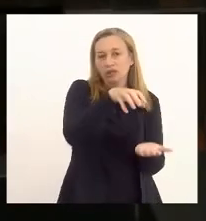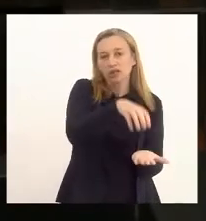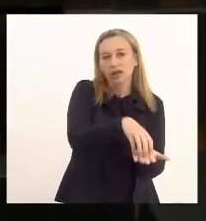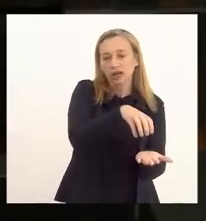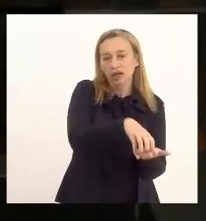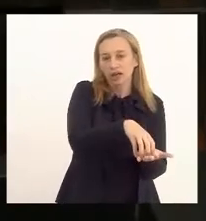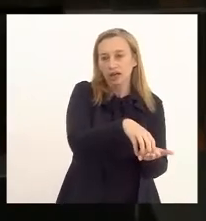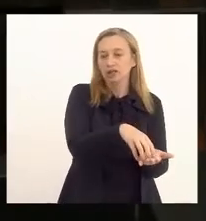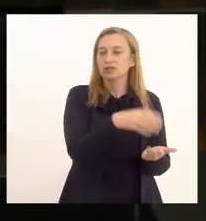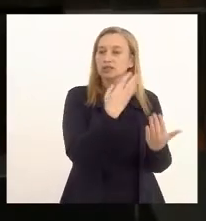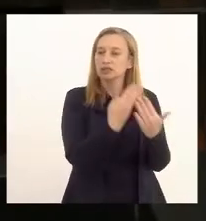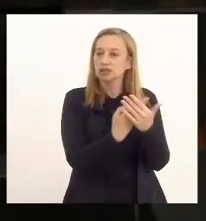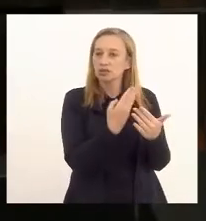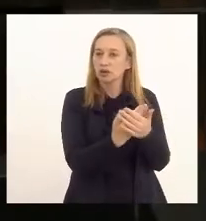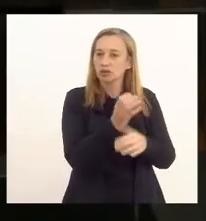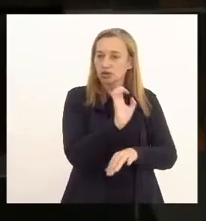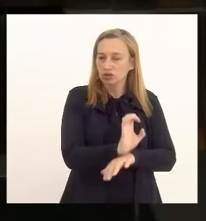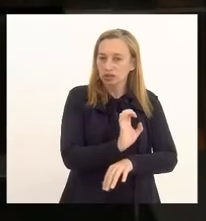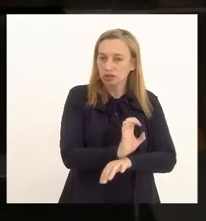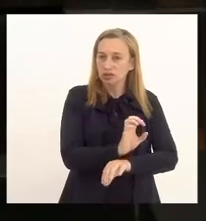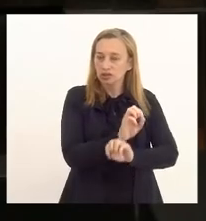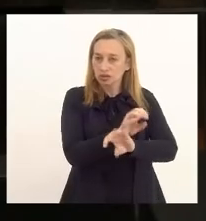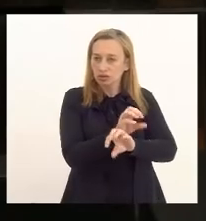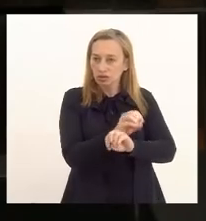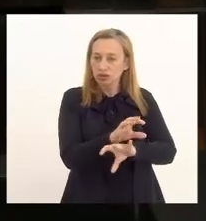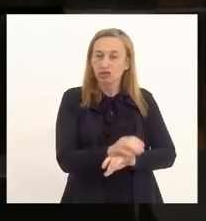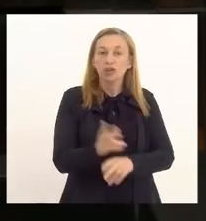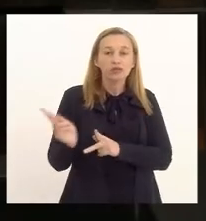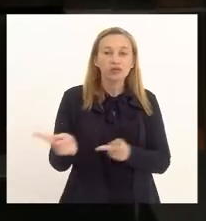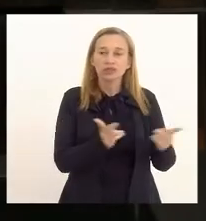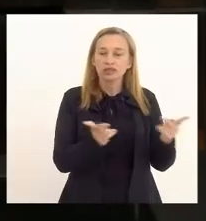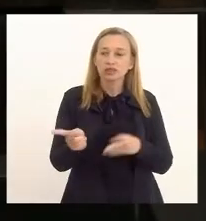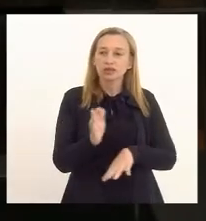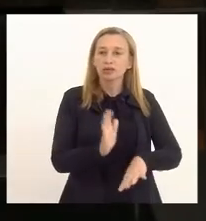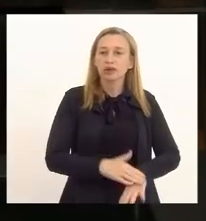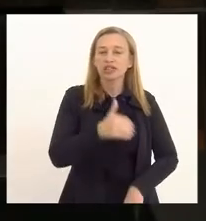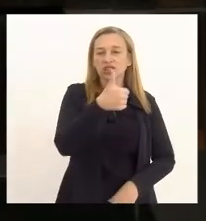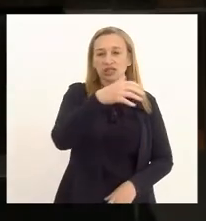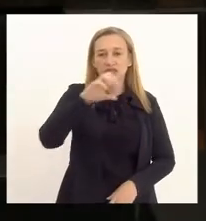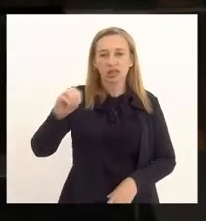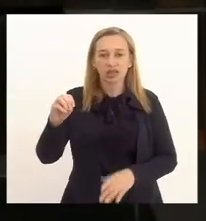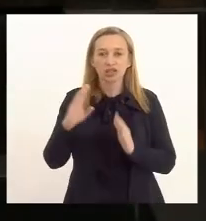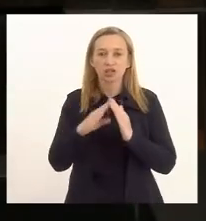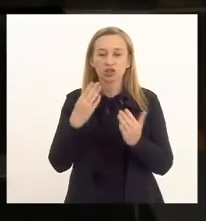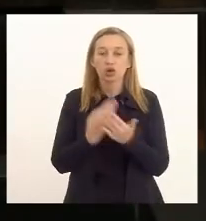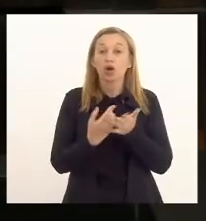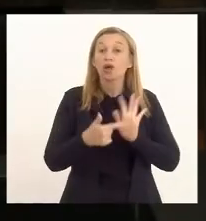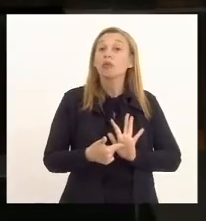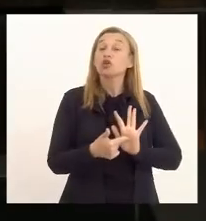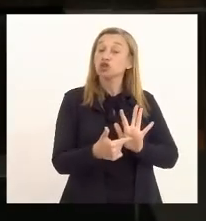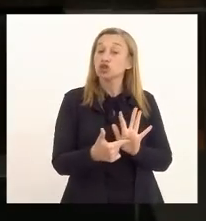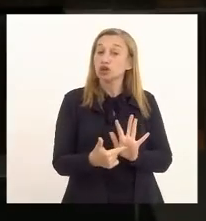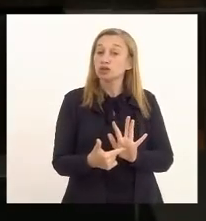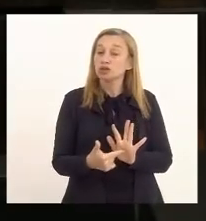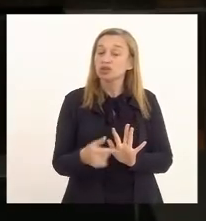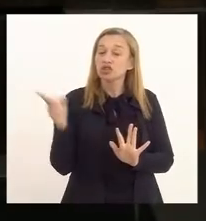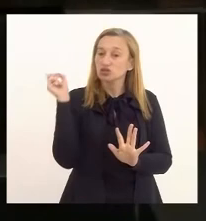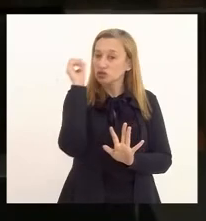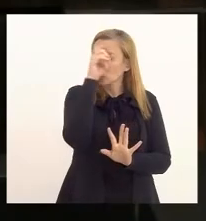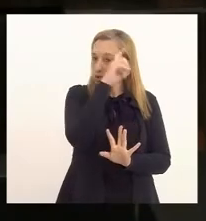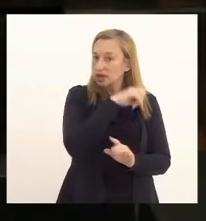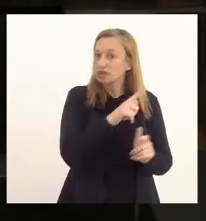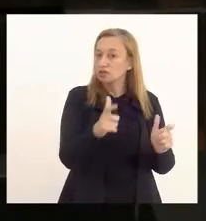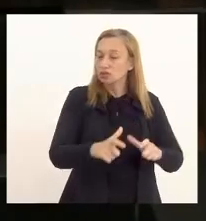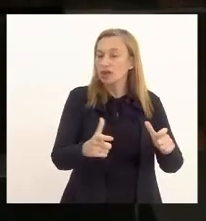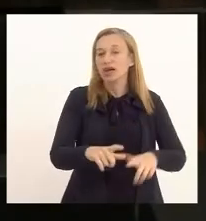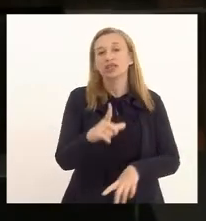ensino, sobre as nossas escolas estaduais, onde visitamos mais de 100 escolas e mostramos as dificuldades que a